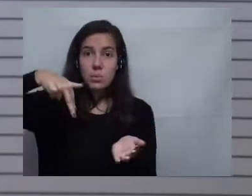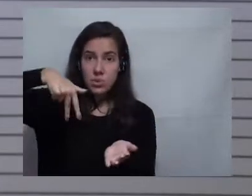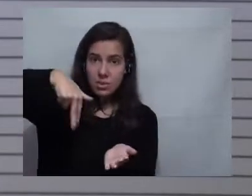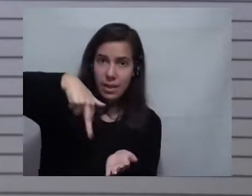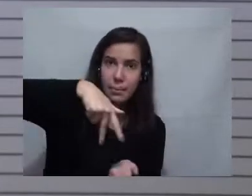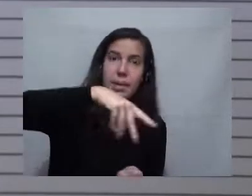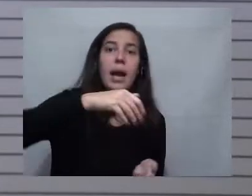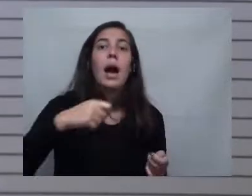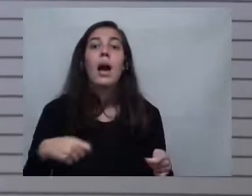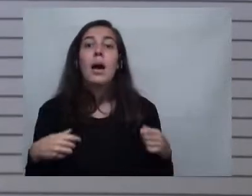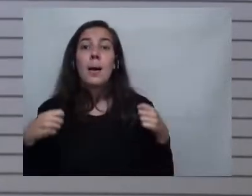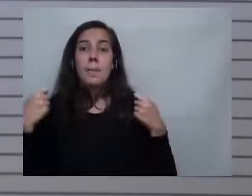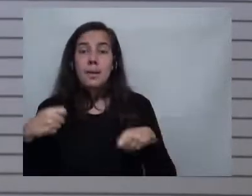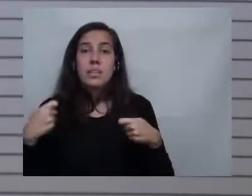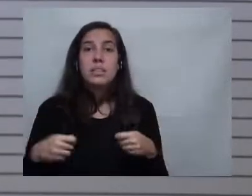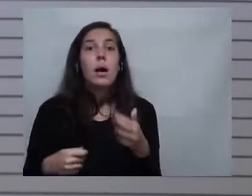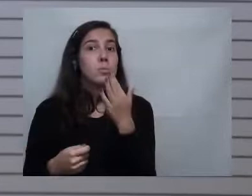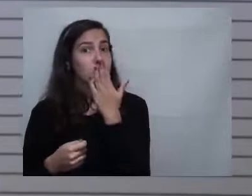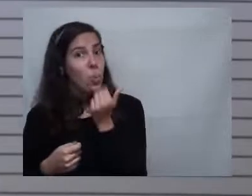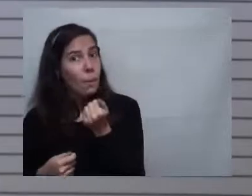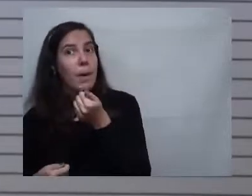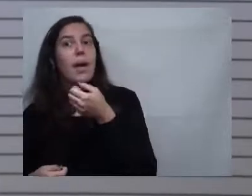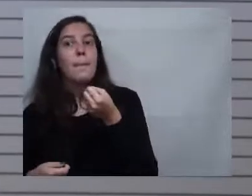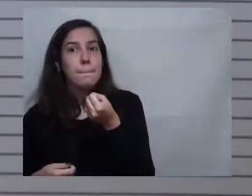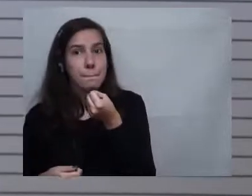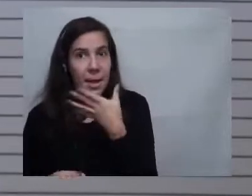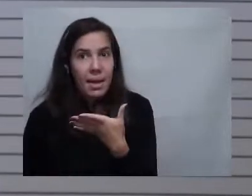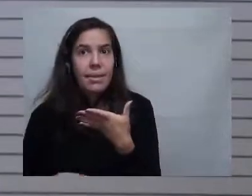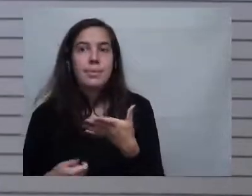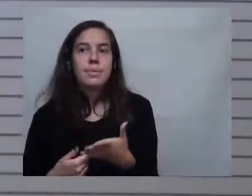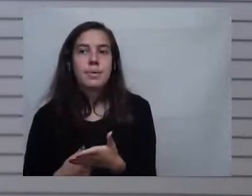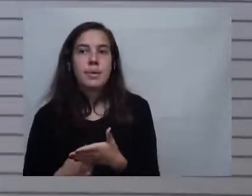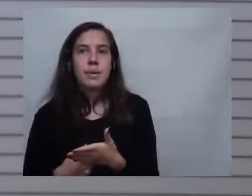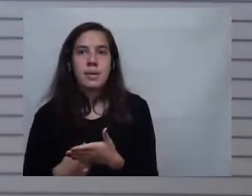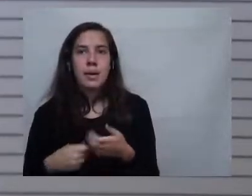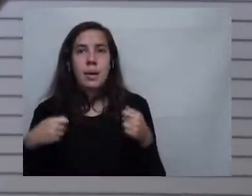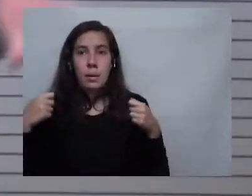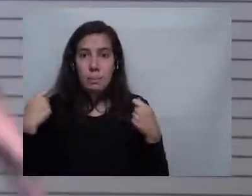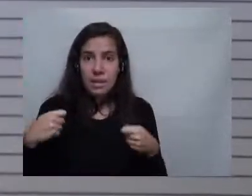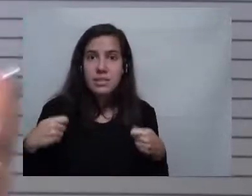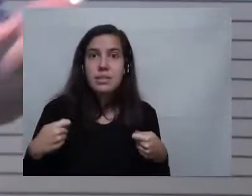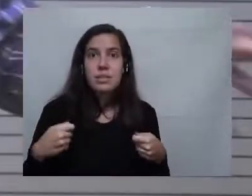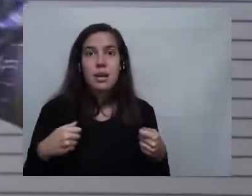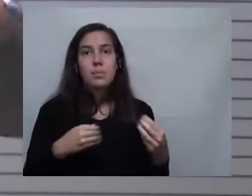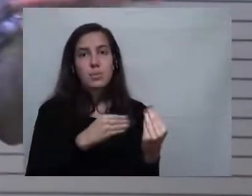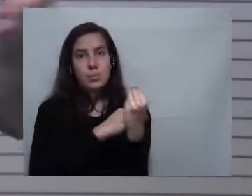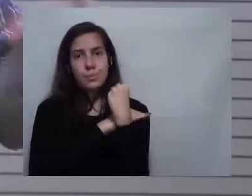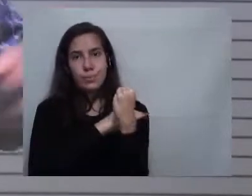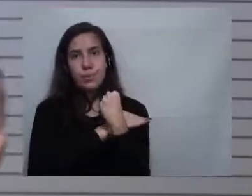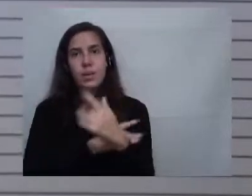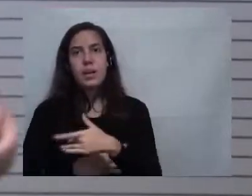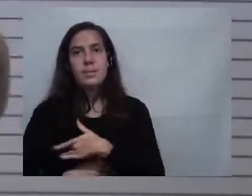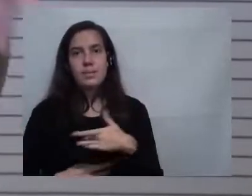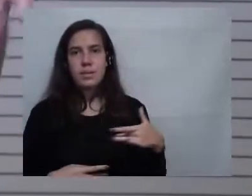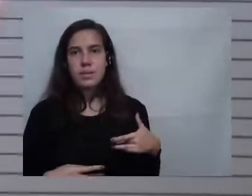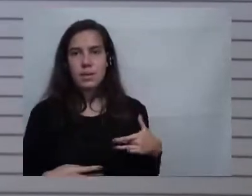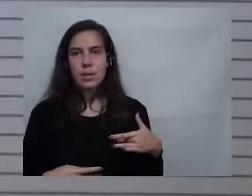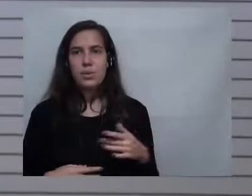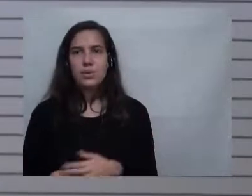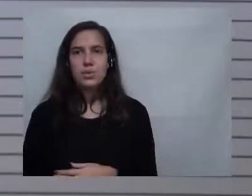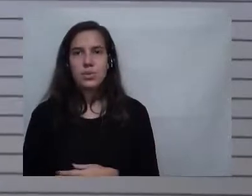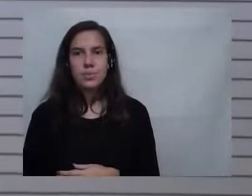e na coxinha e no pastel e ainda mais época né os político tudo come pastel não sei porque que essa